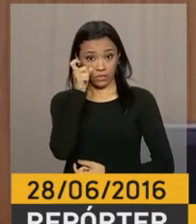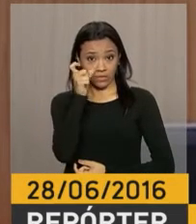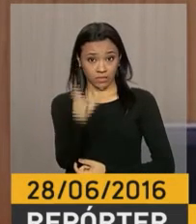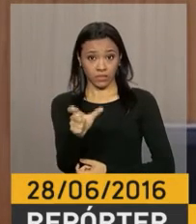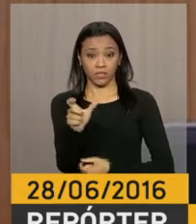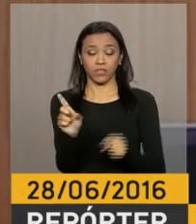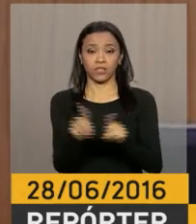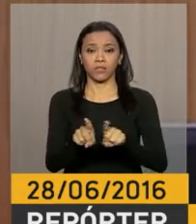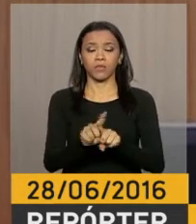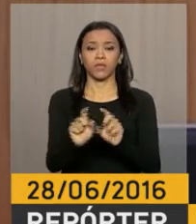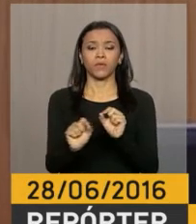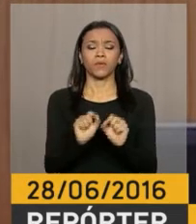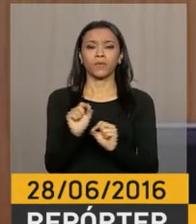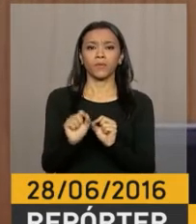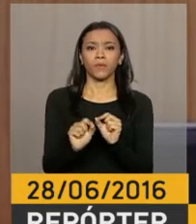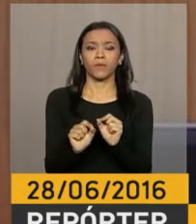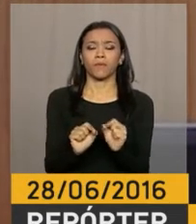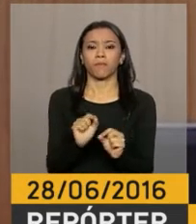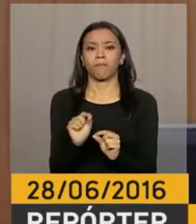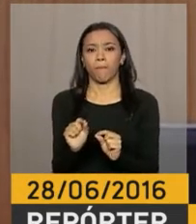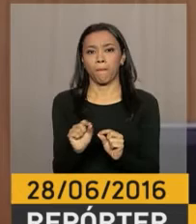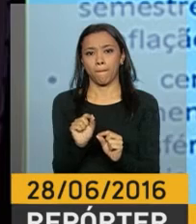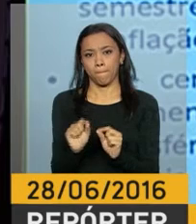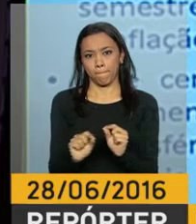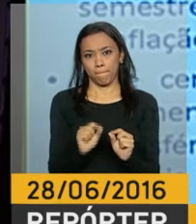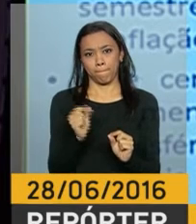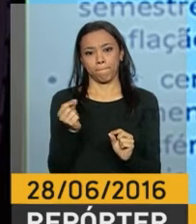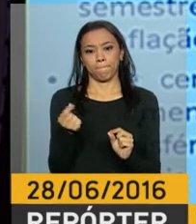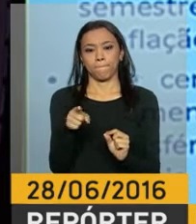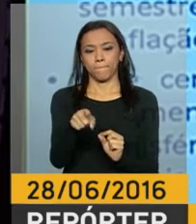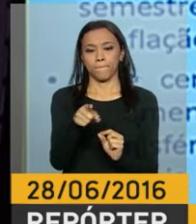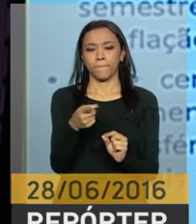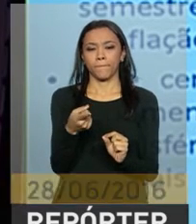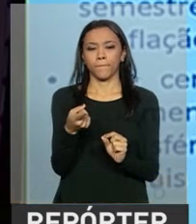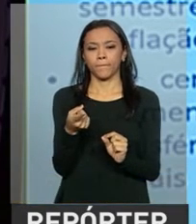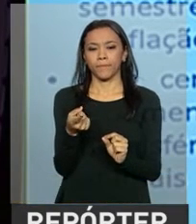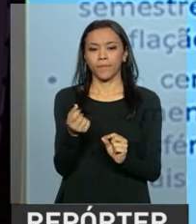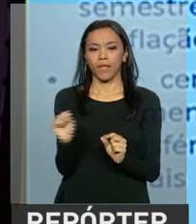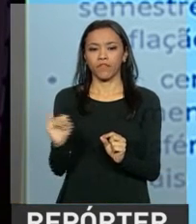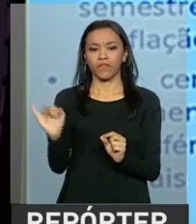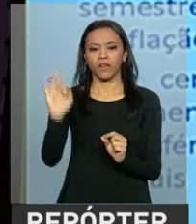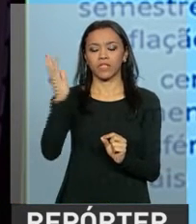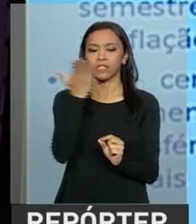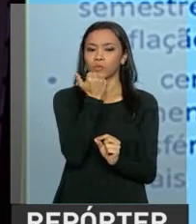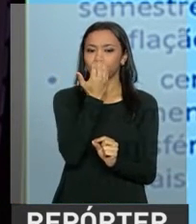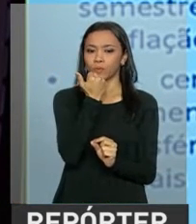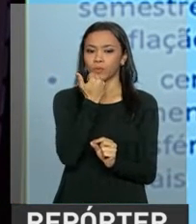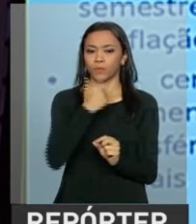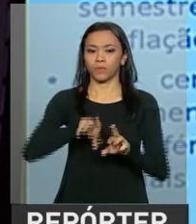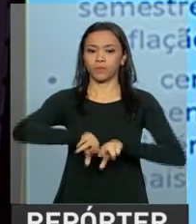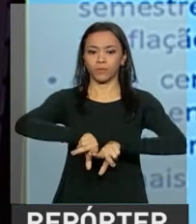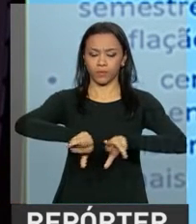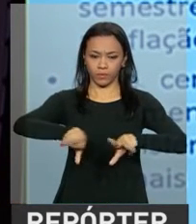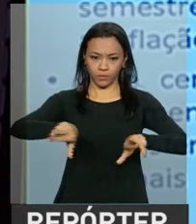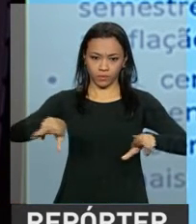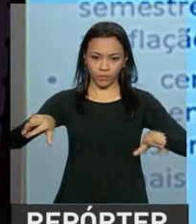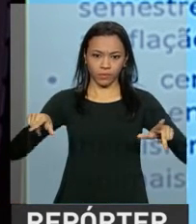relação à evolução da recente da inflação de alimentos. Né? Convido vocês também